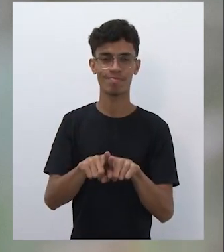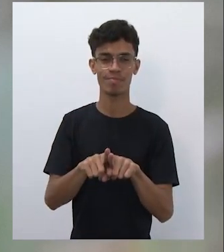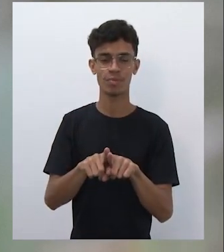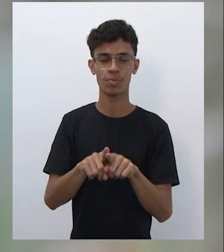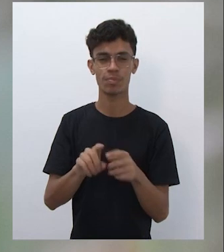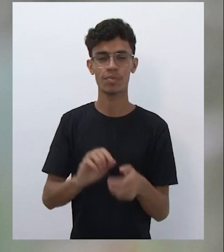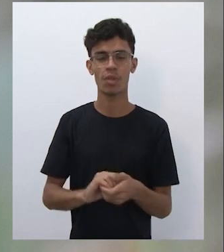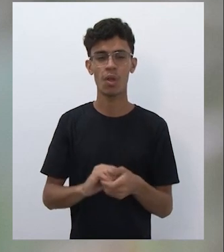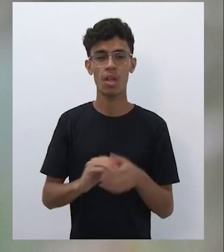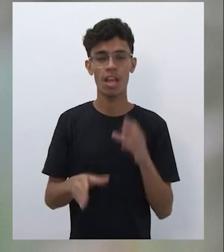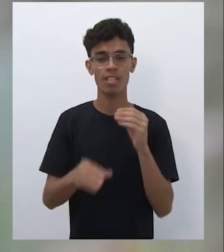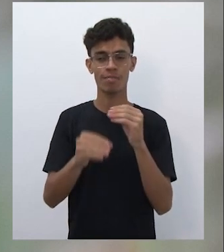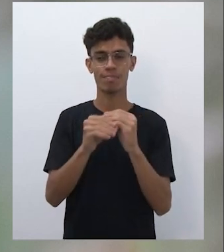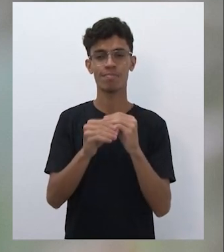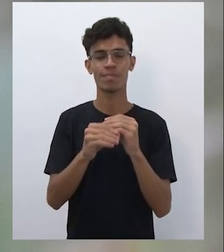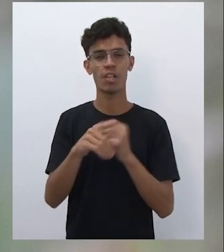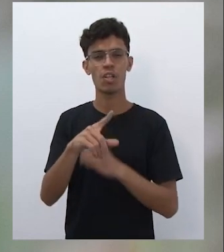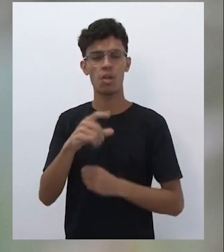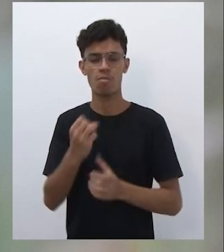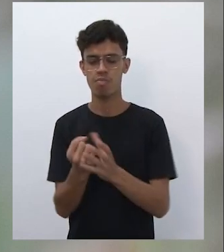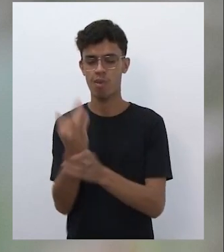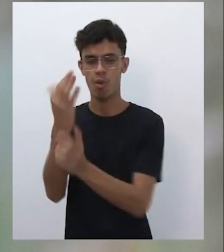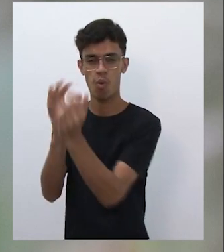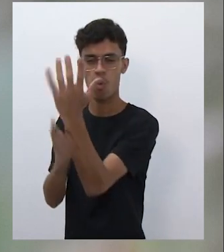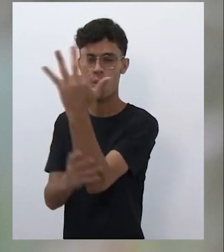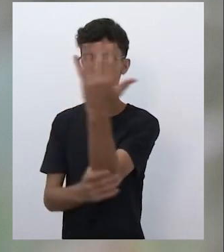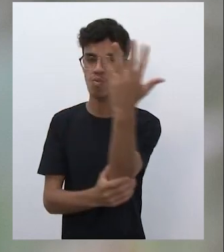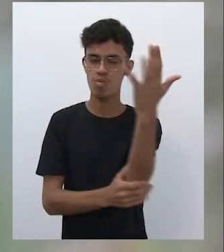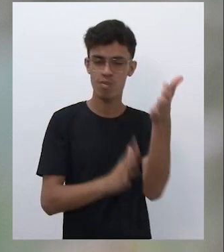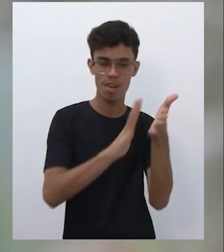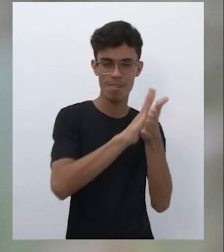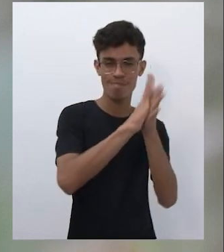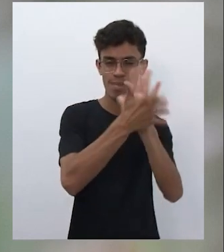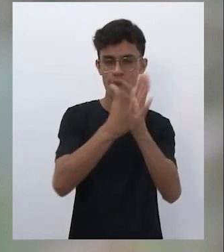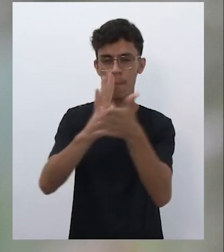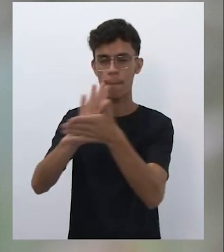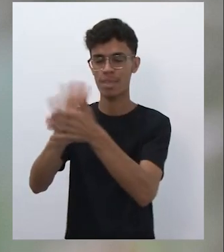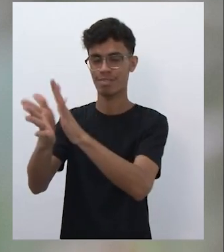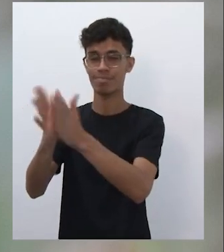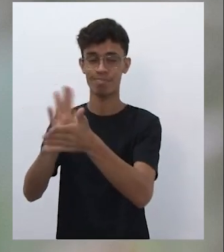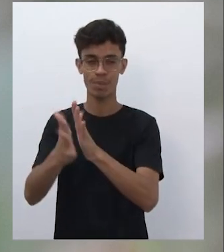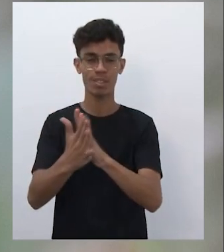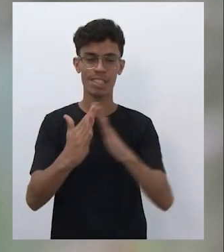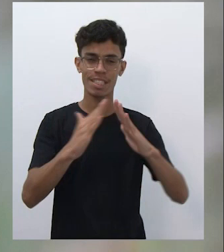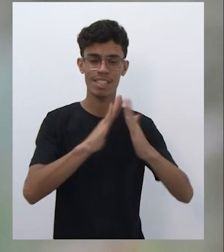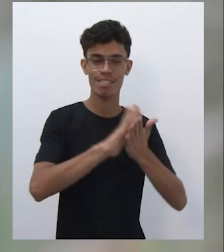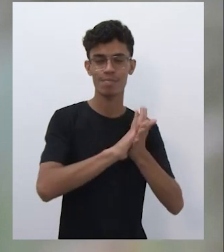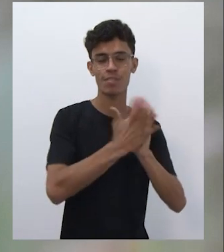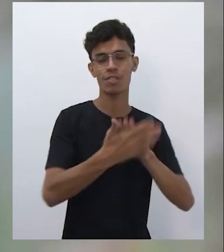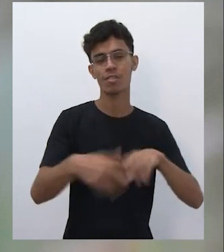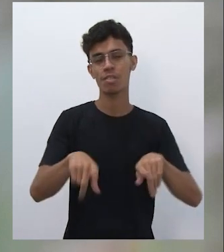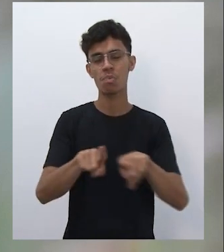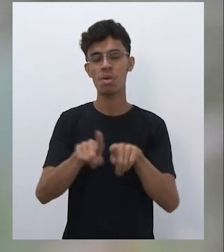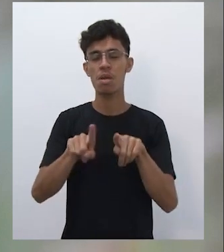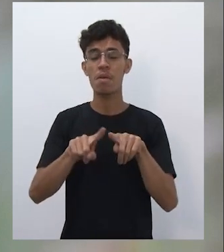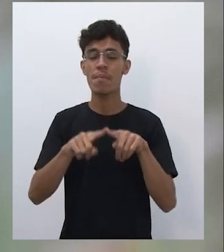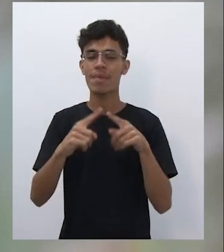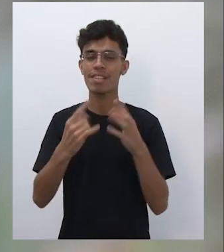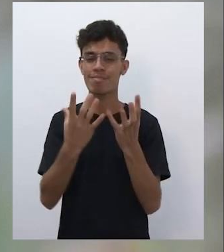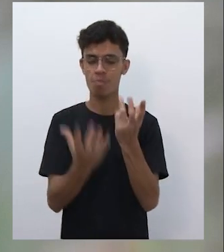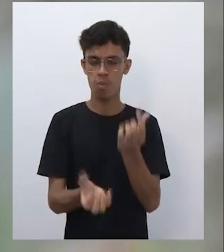das contas, muitas árvores foram destruídas e vários animais perderam suas casas. Mas o fogo foi